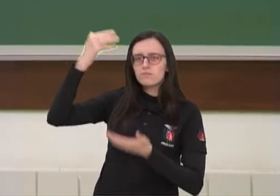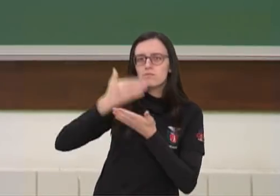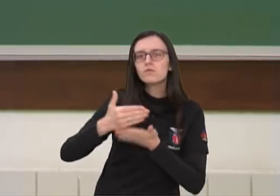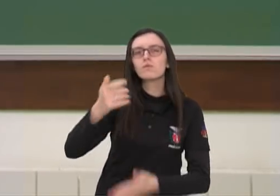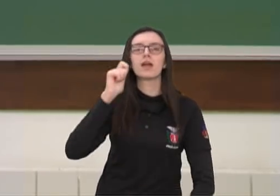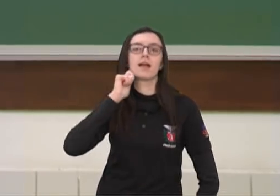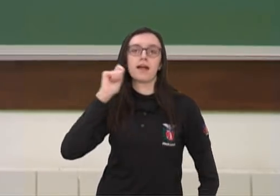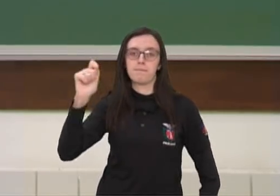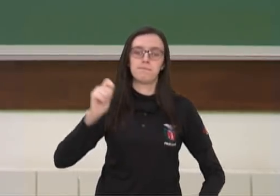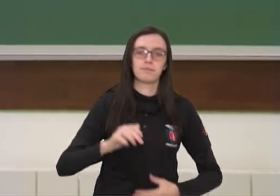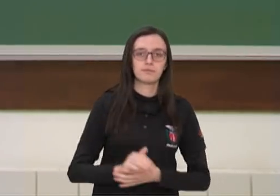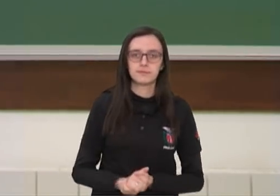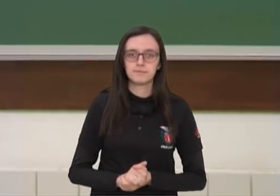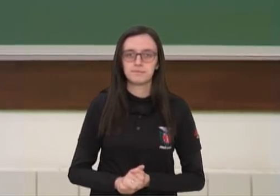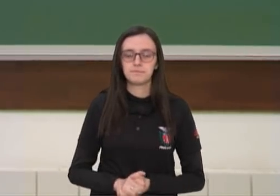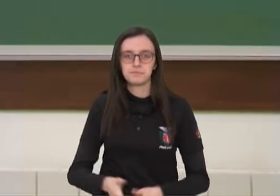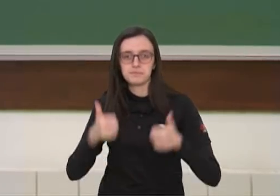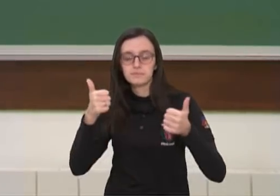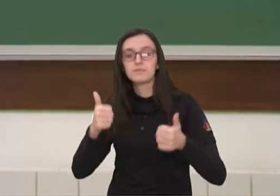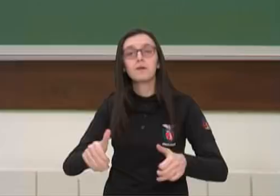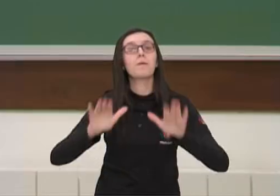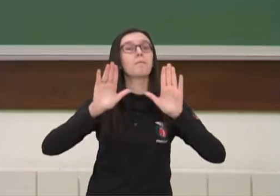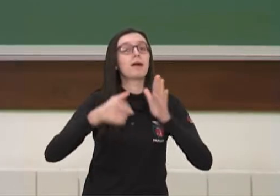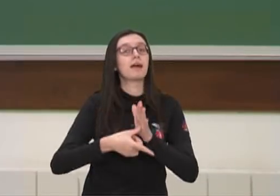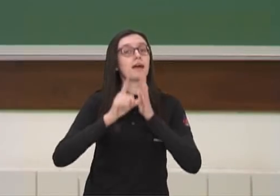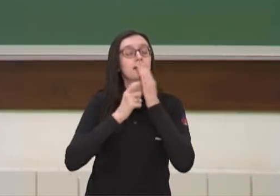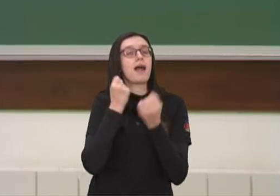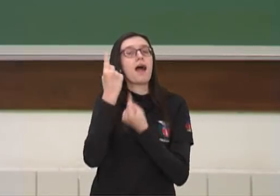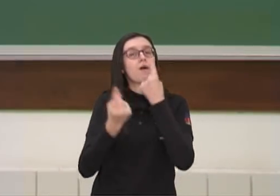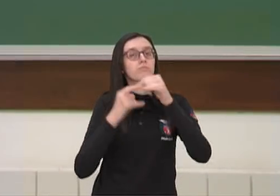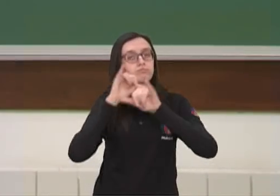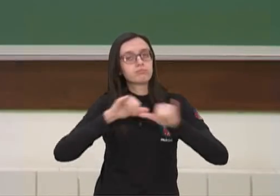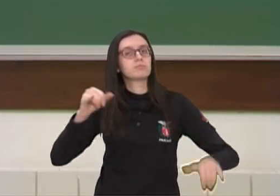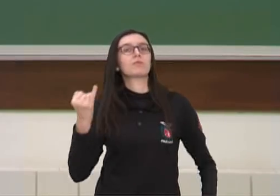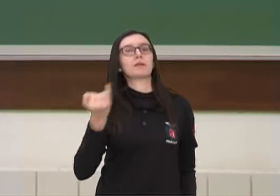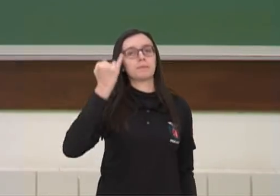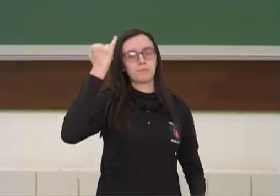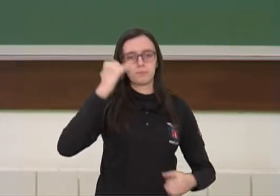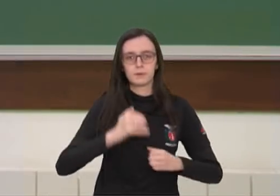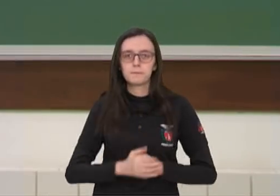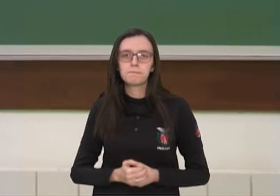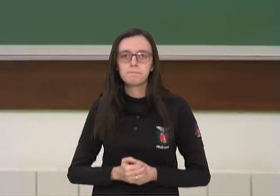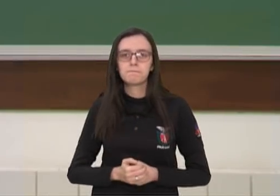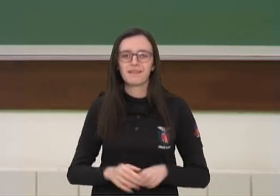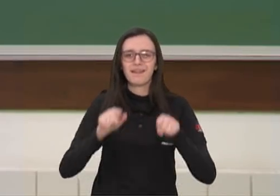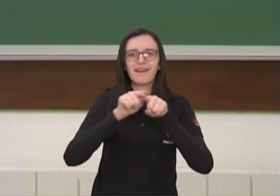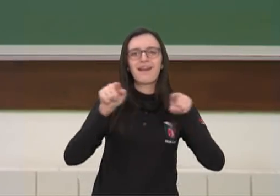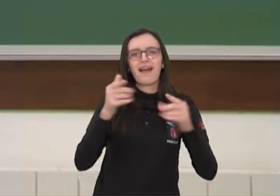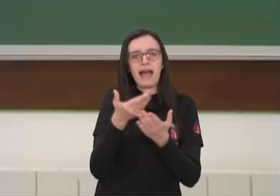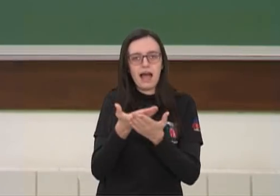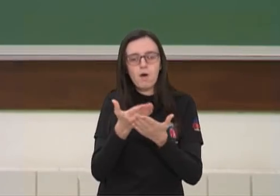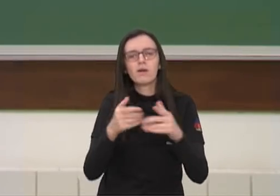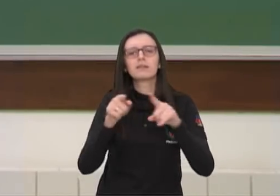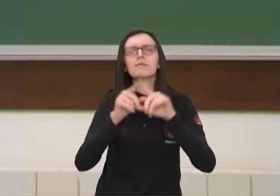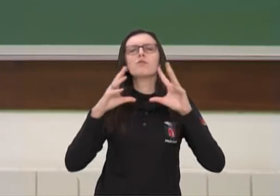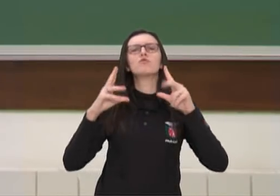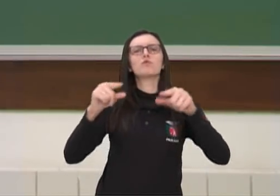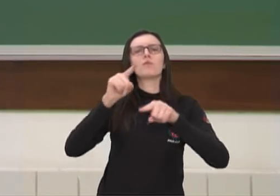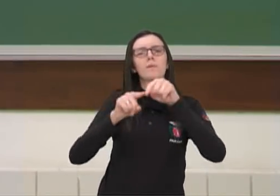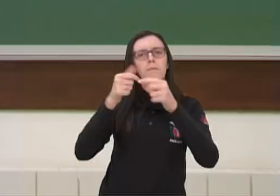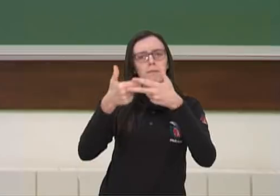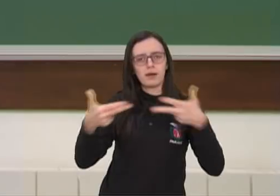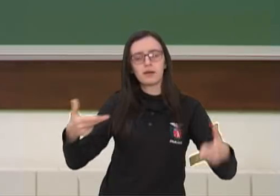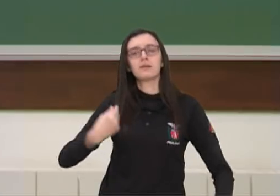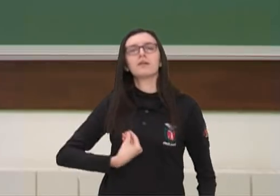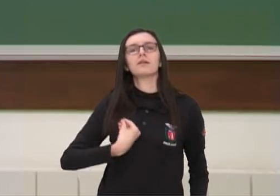abril. Muito bem, mas antes alguns recadinhos para vocês. Essas aulas e todo o material